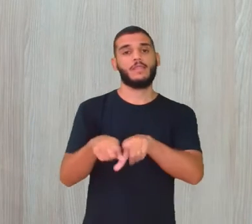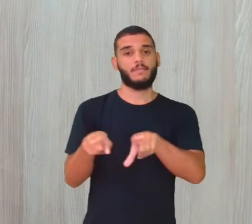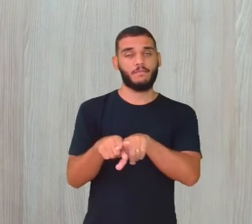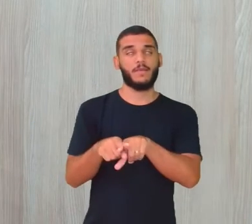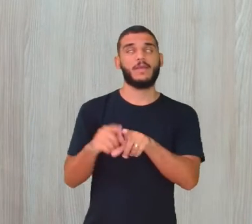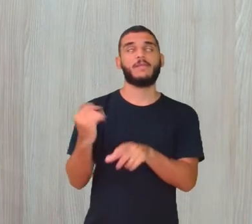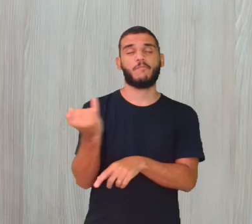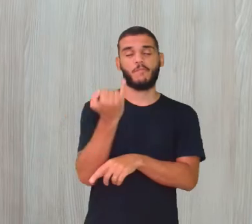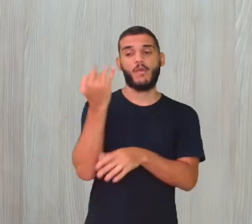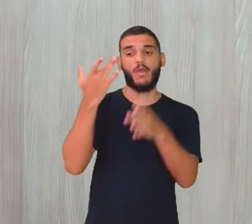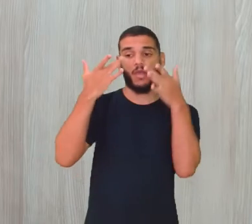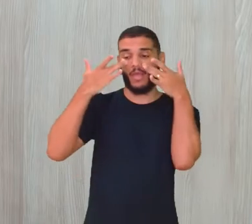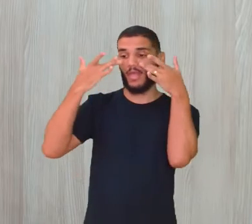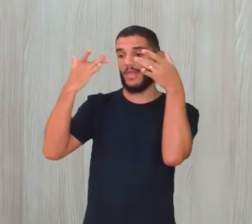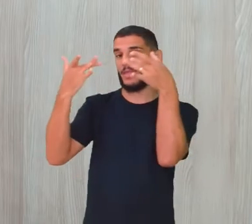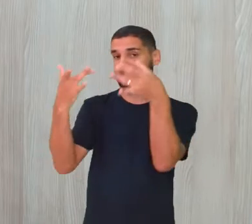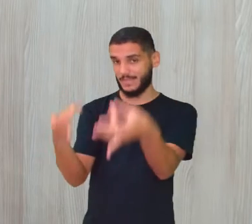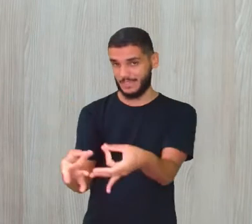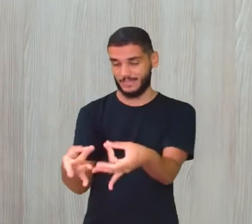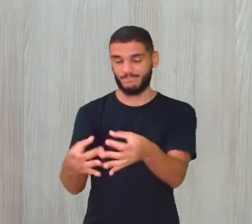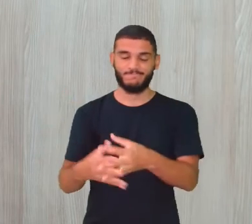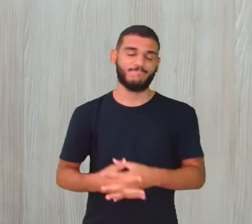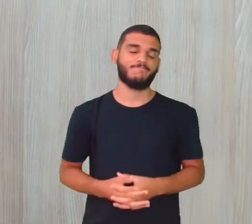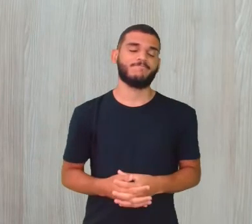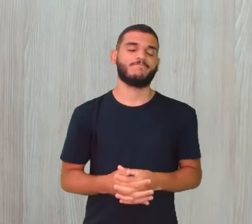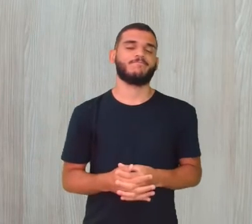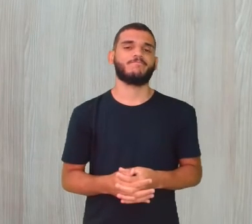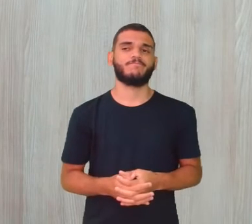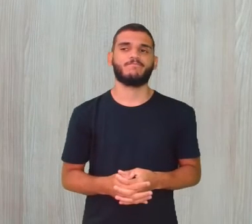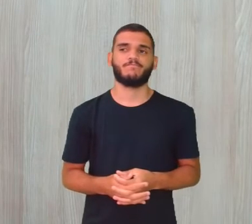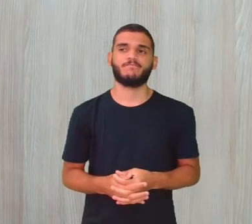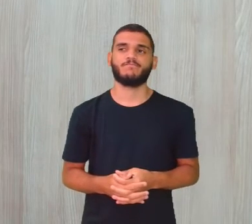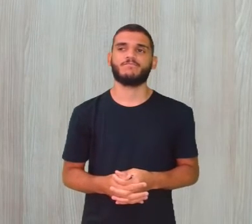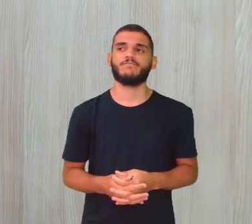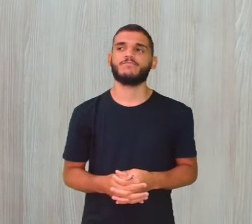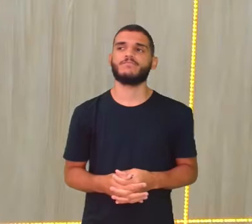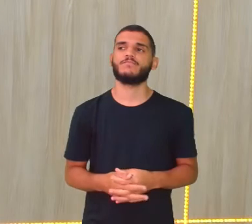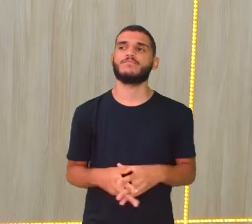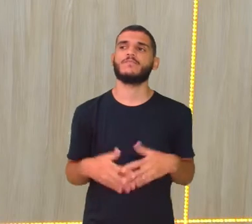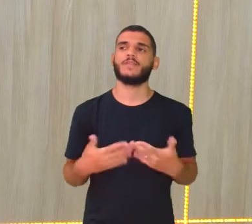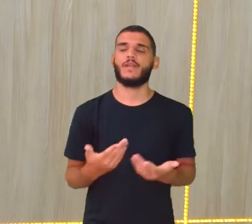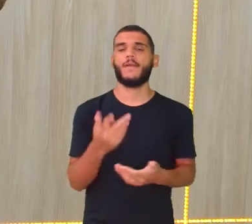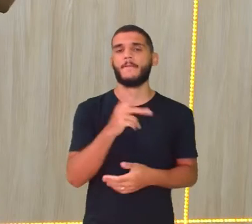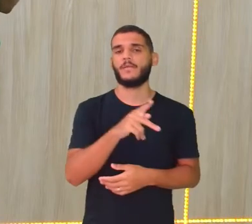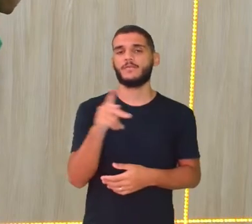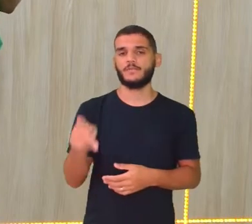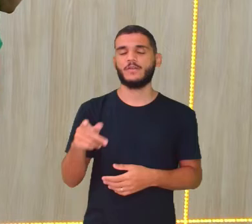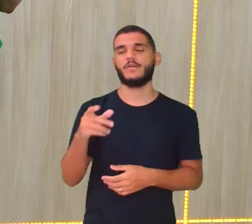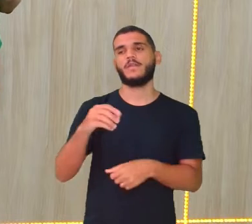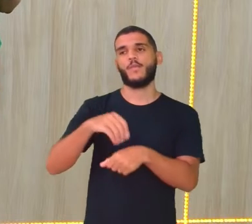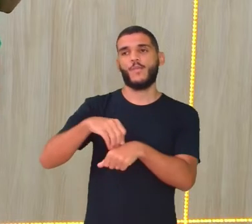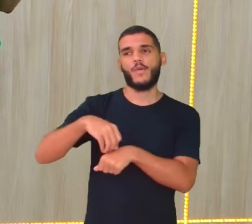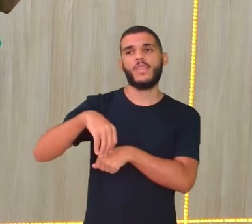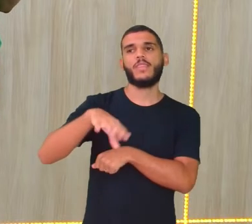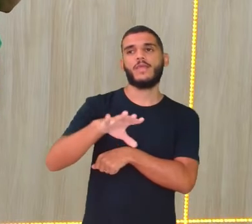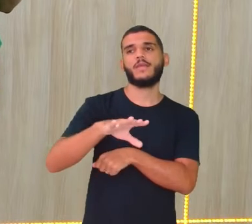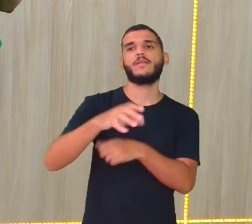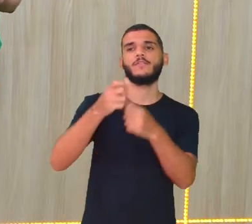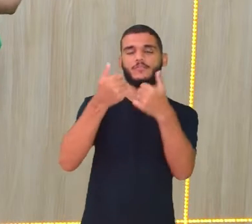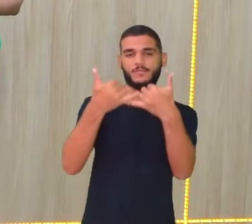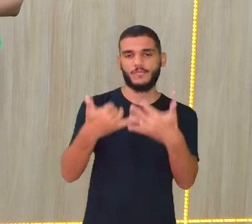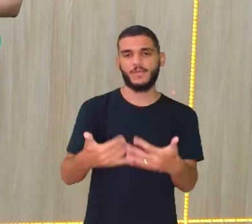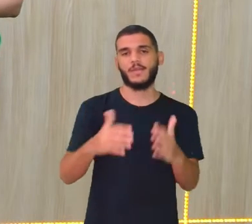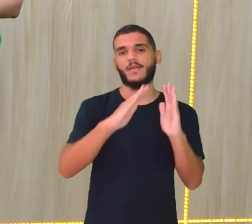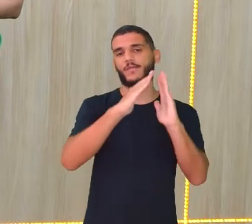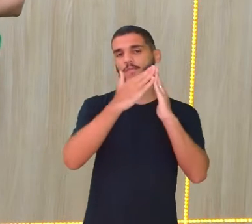também olhe para esses povos também, né? E aí, professora Vanessa deu até uma deixa agora, né? Falando de periferia